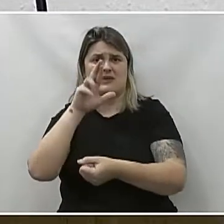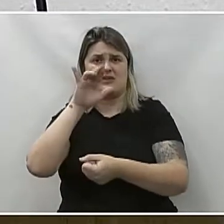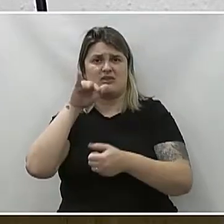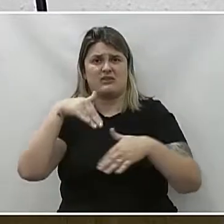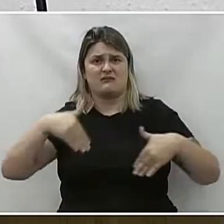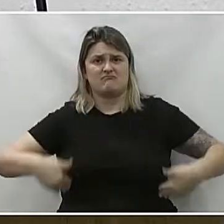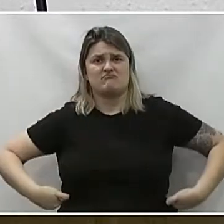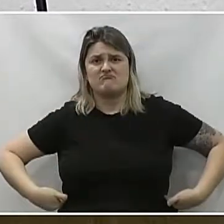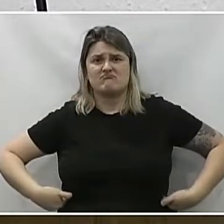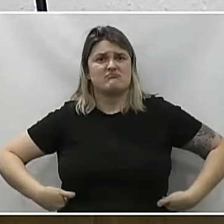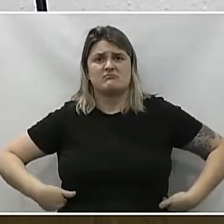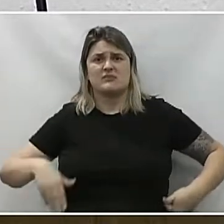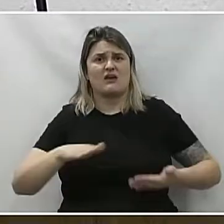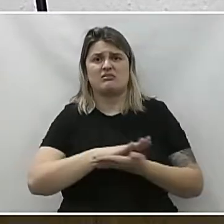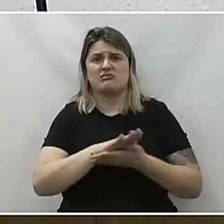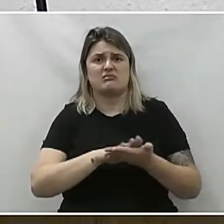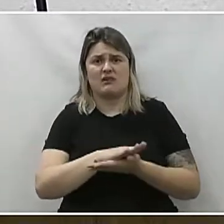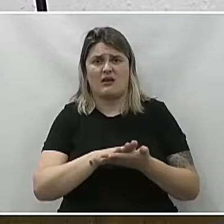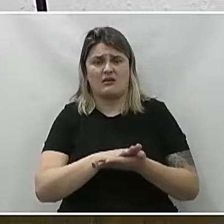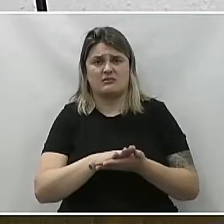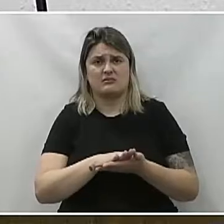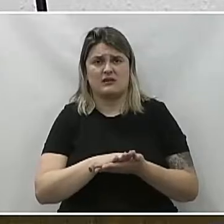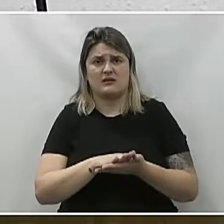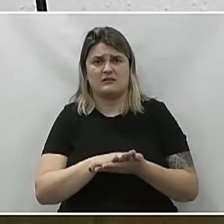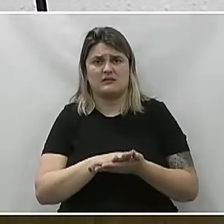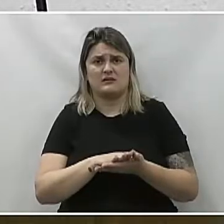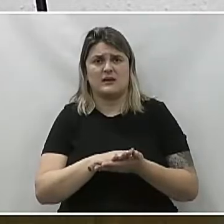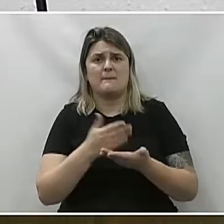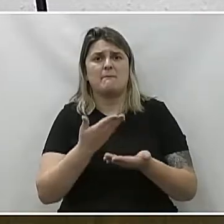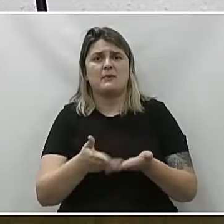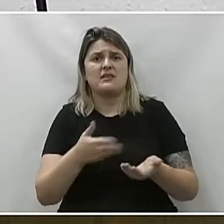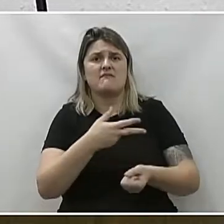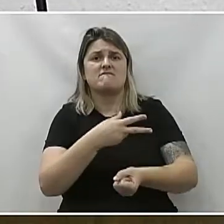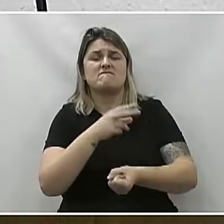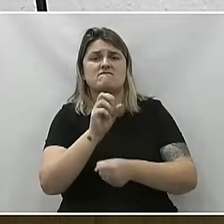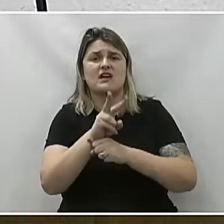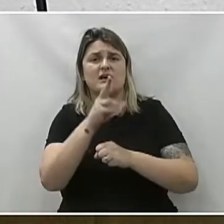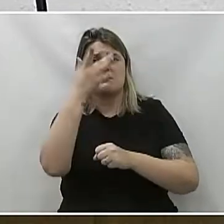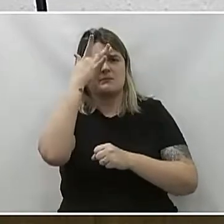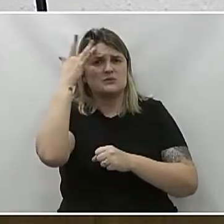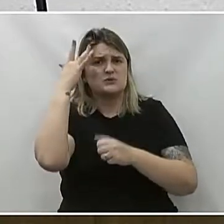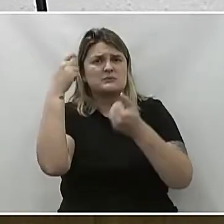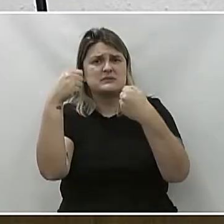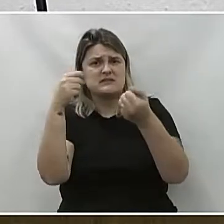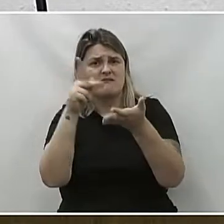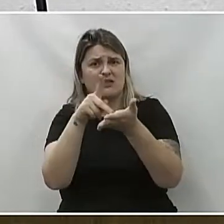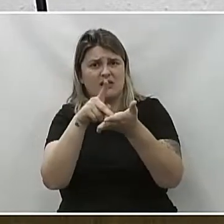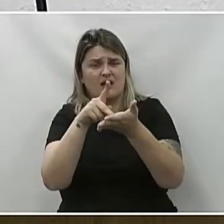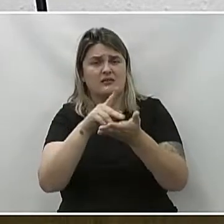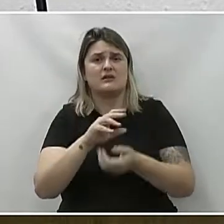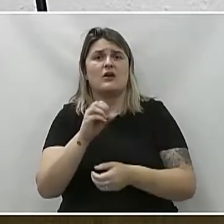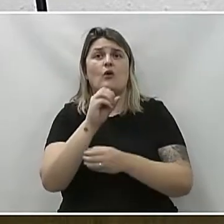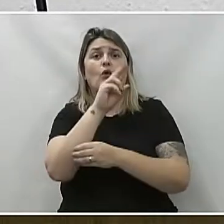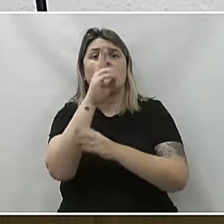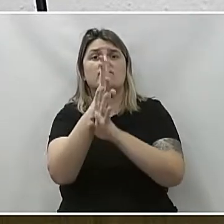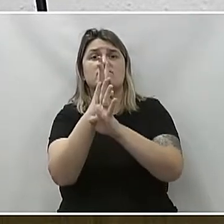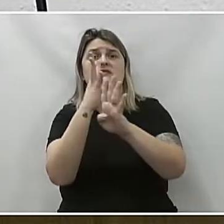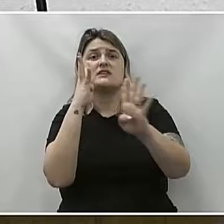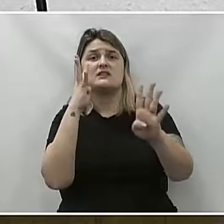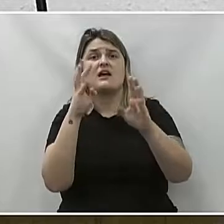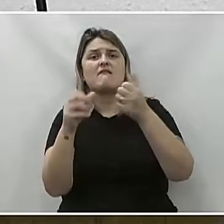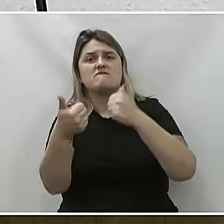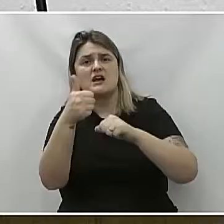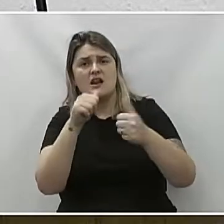nada. Ia tirar essa cota de uma pessoa que precisa. Então, mesmo quem está na fila tem que ser avaliado,